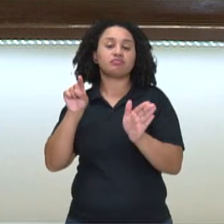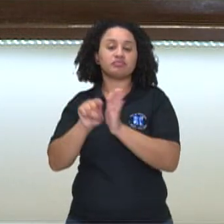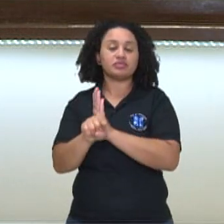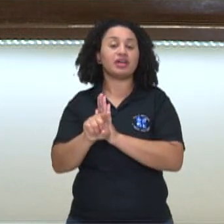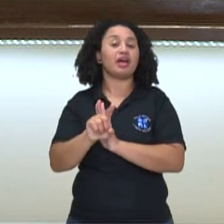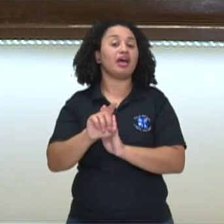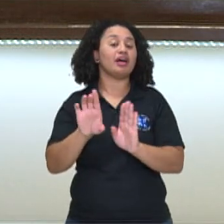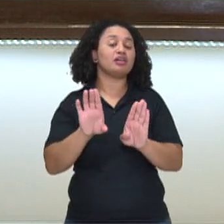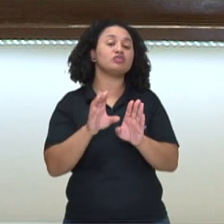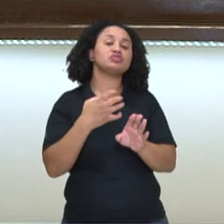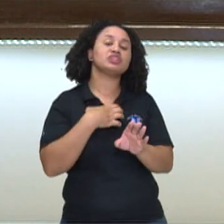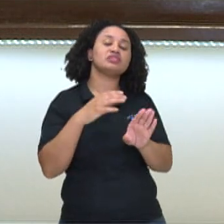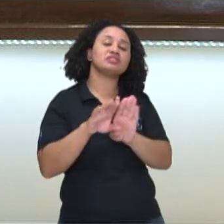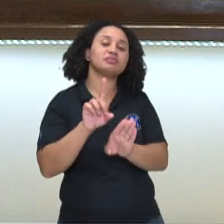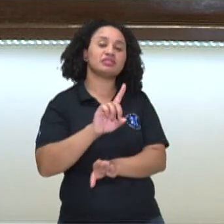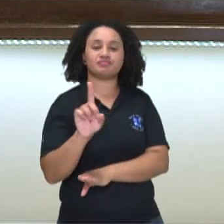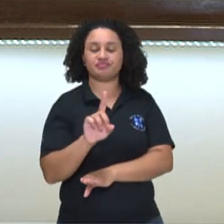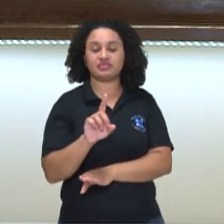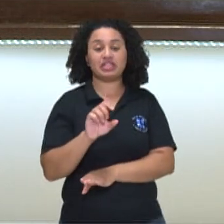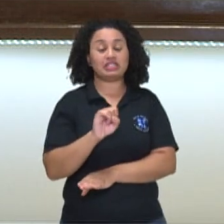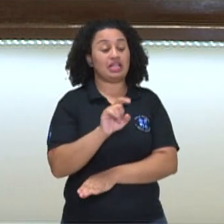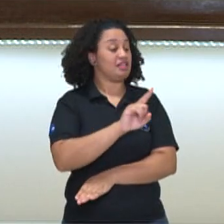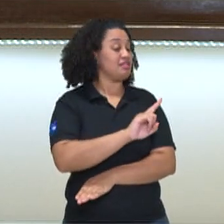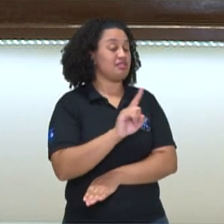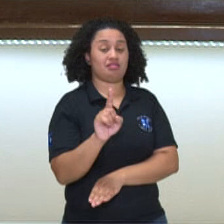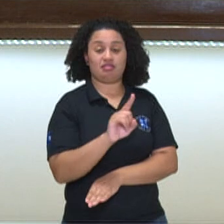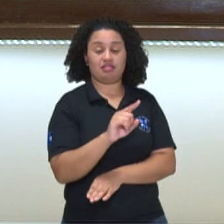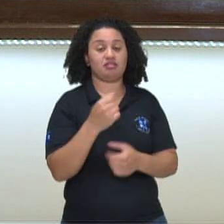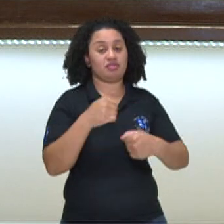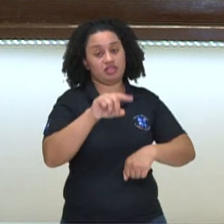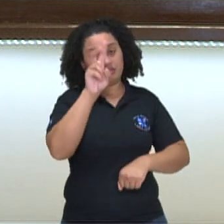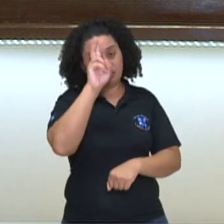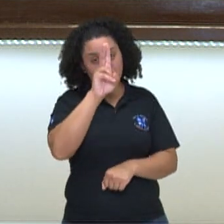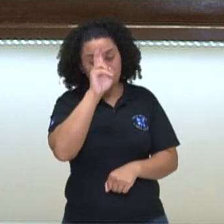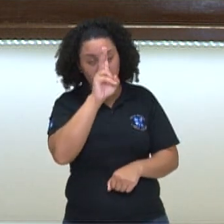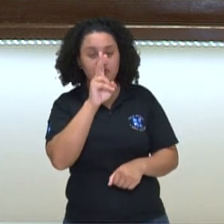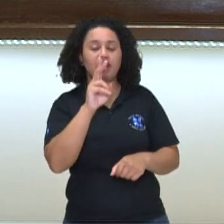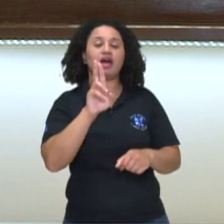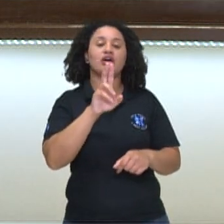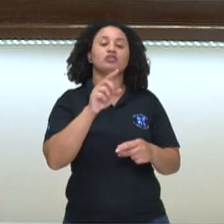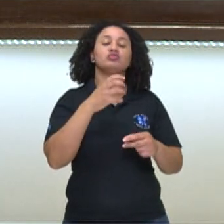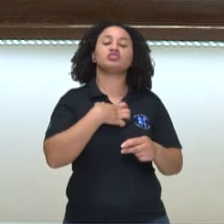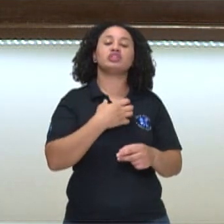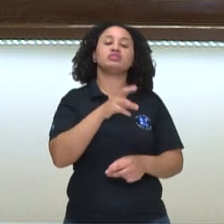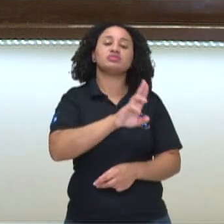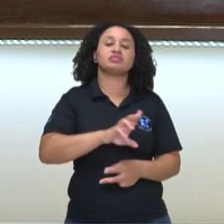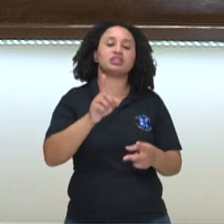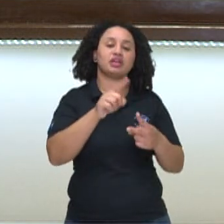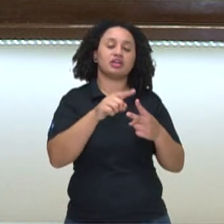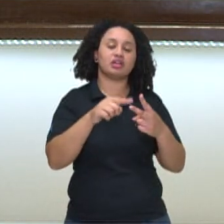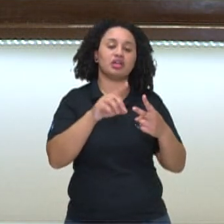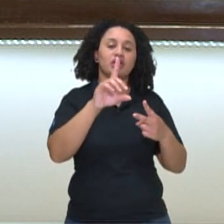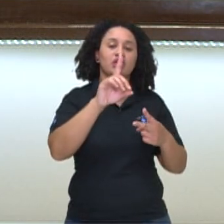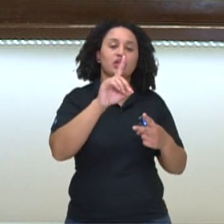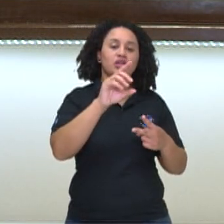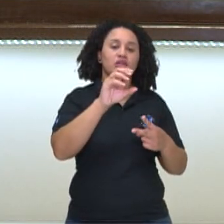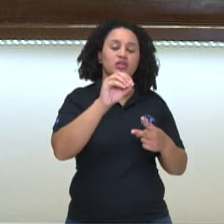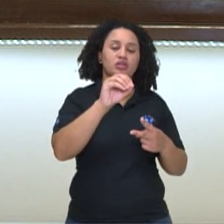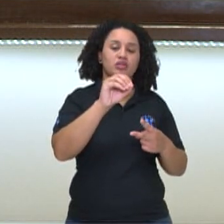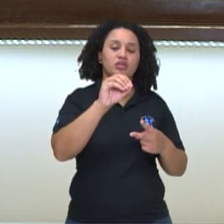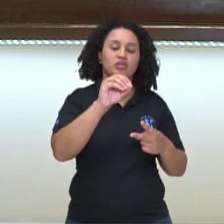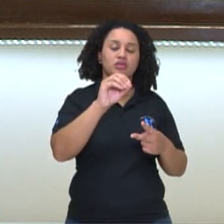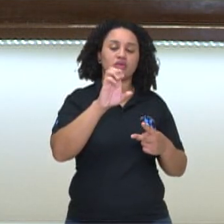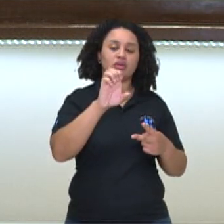vou trabalhar com forma negativa, eu preciso lembrar da utilização das duas auxiliares, don't e doesn't,